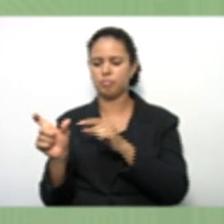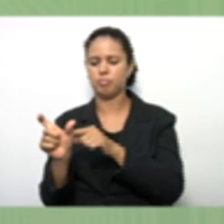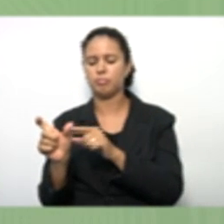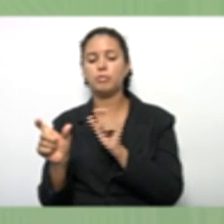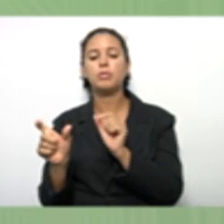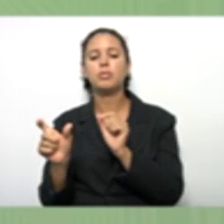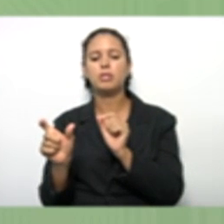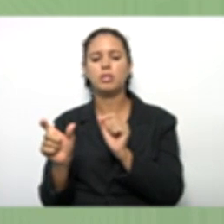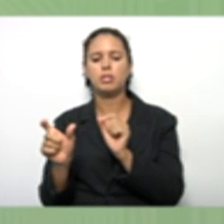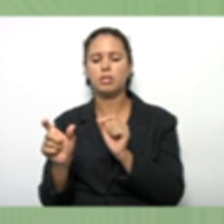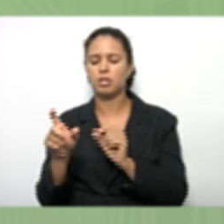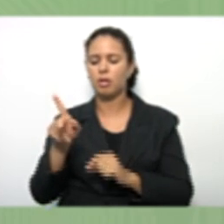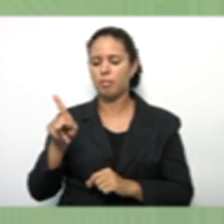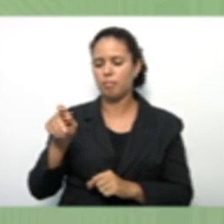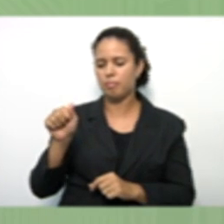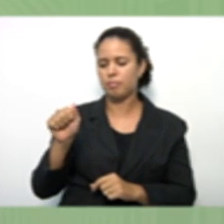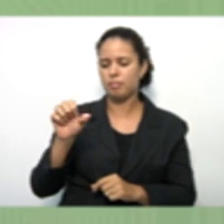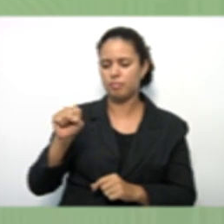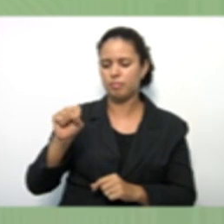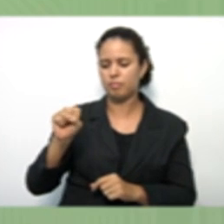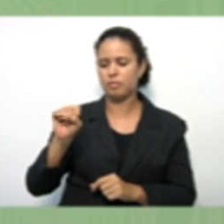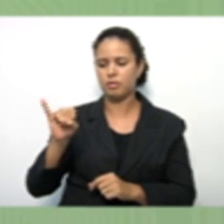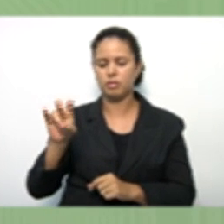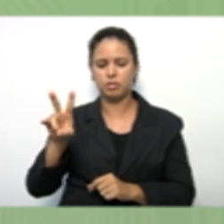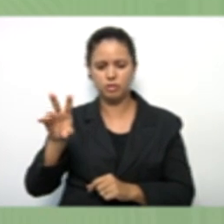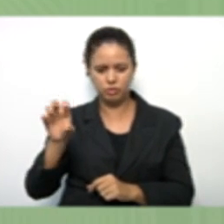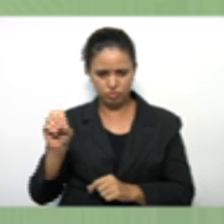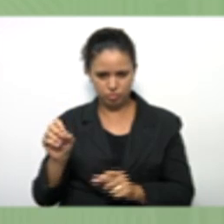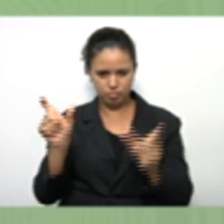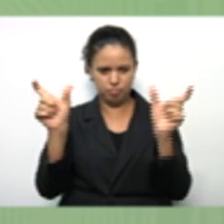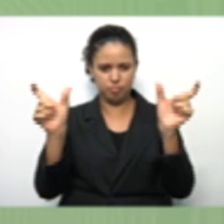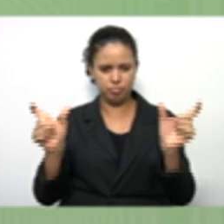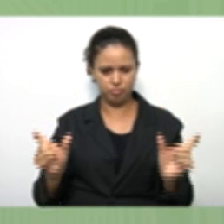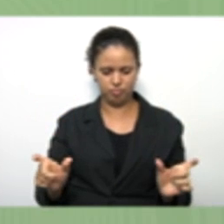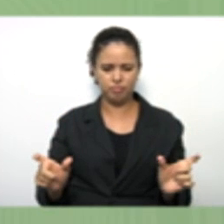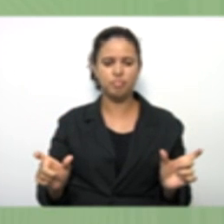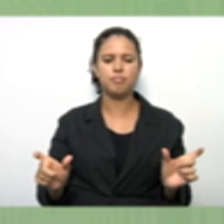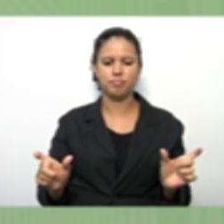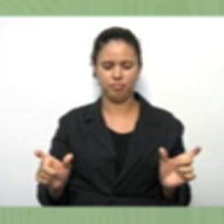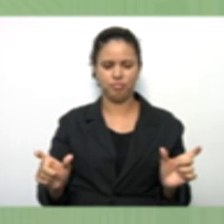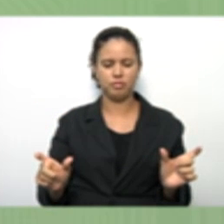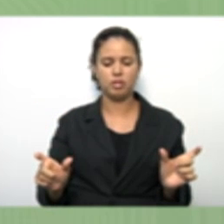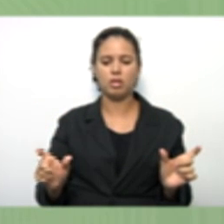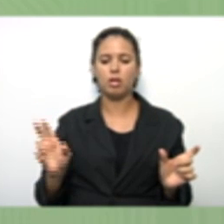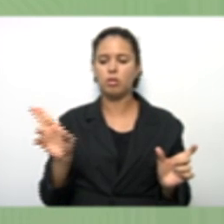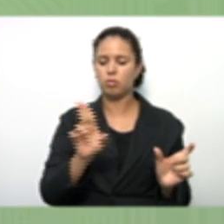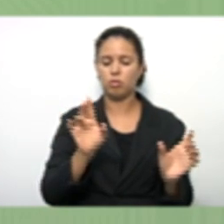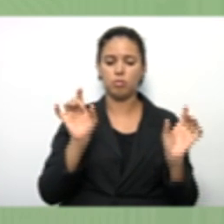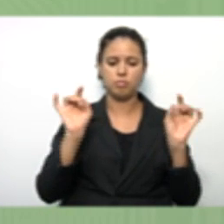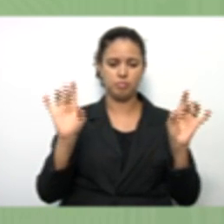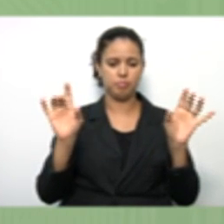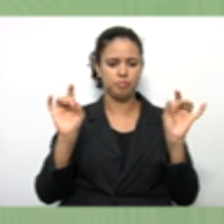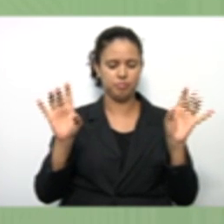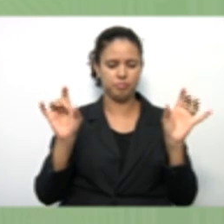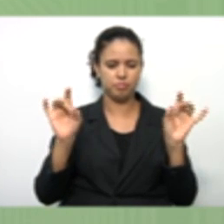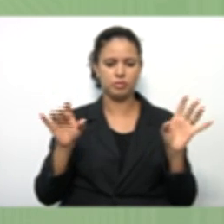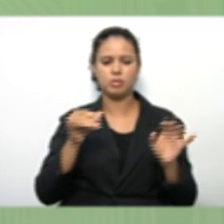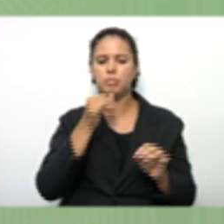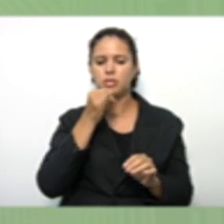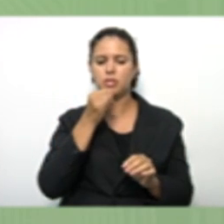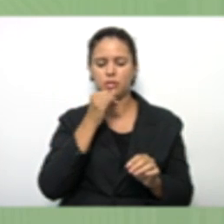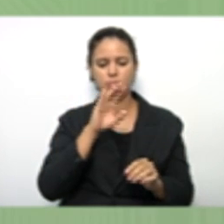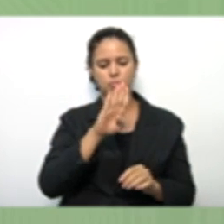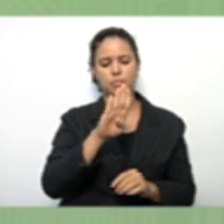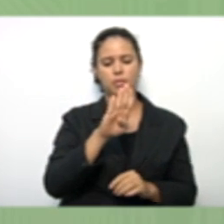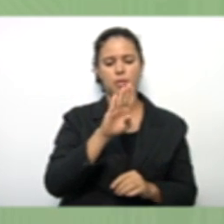coisas não recebem o nome especial, professor Luiz? Exatamente. Isso, então vamos colocar um nome especial nos bens e